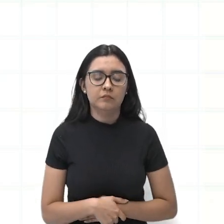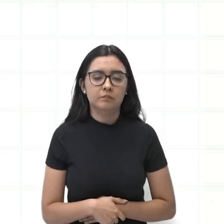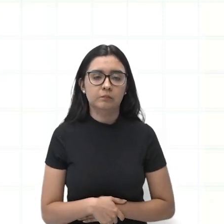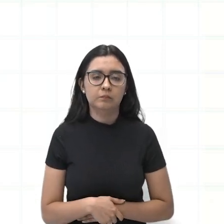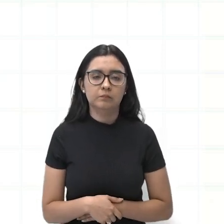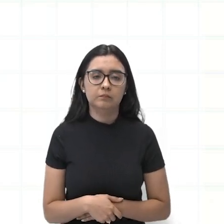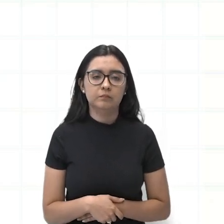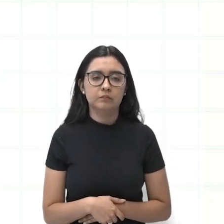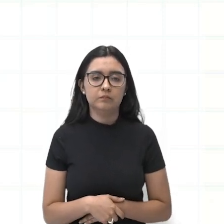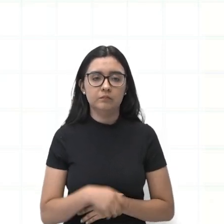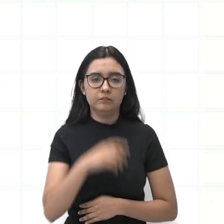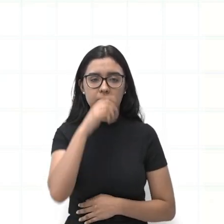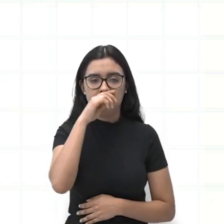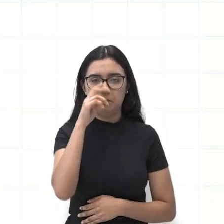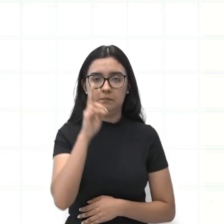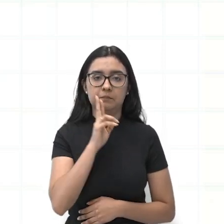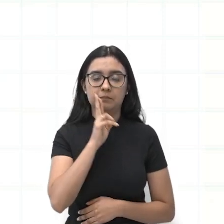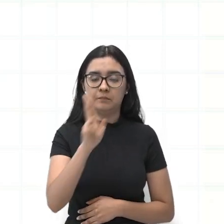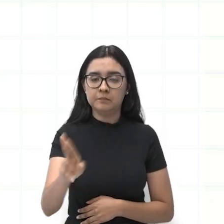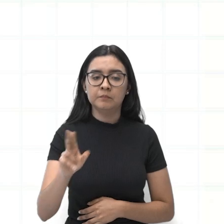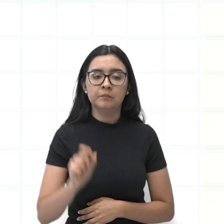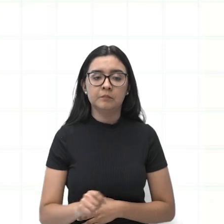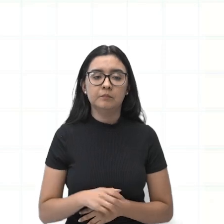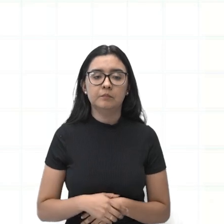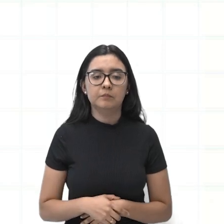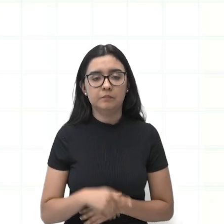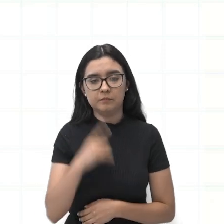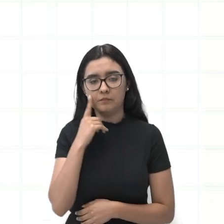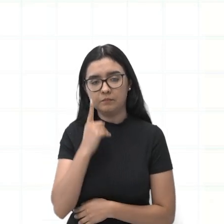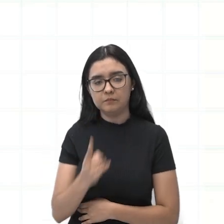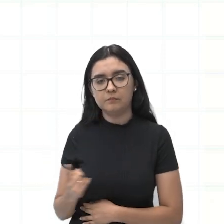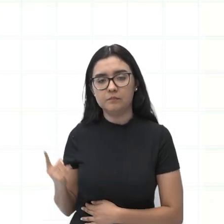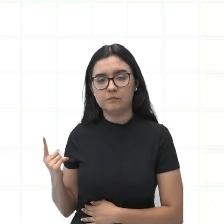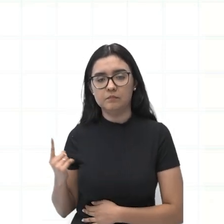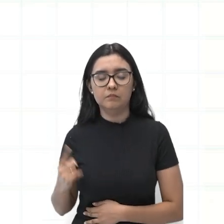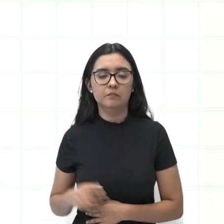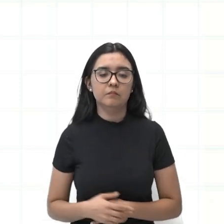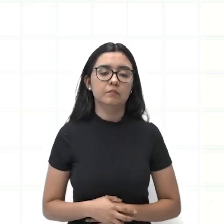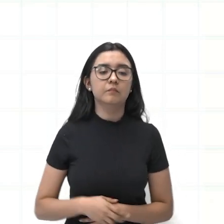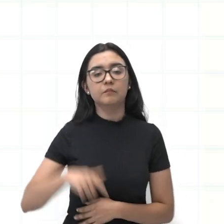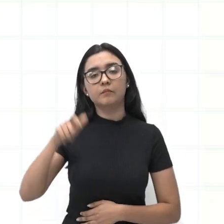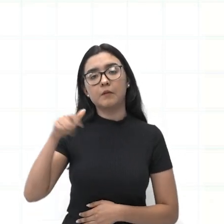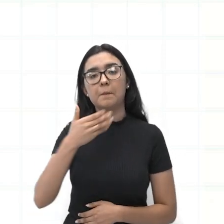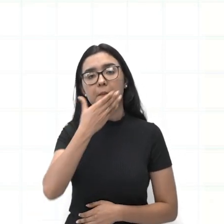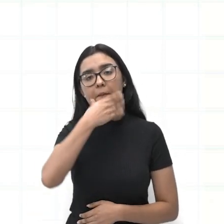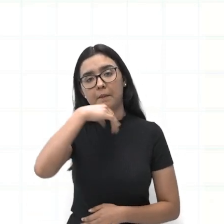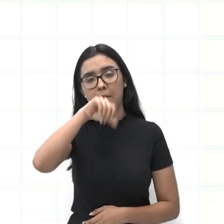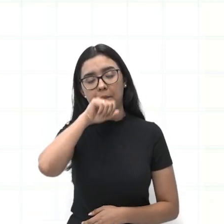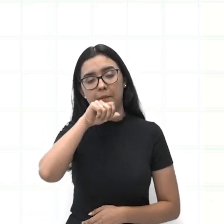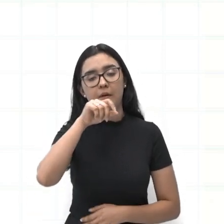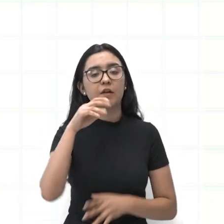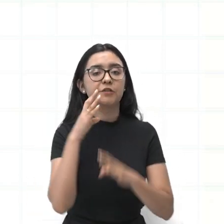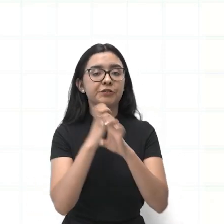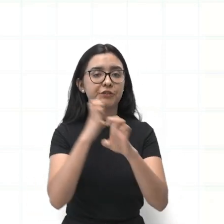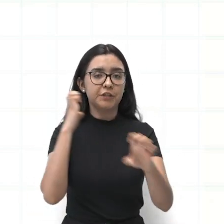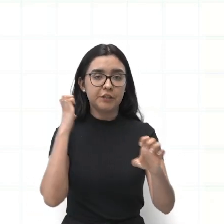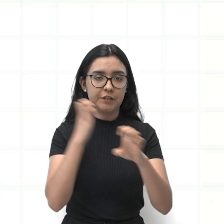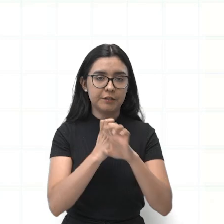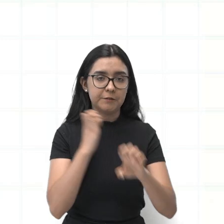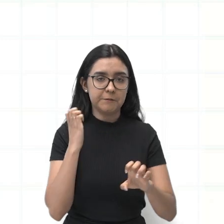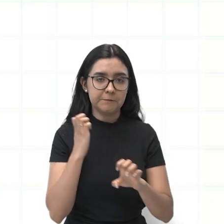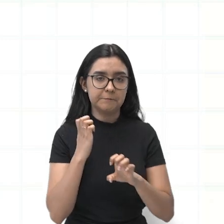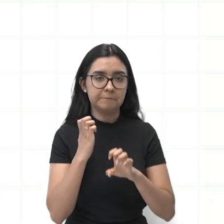é a profissão do seu pai? Aí a resposta. He is an engineer. Ele é